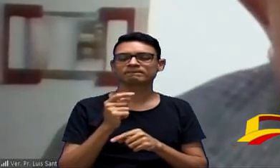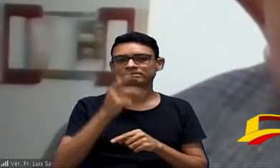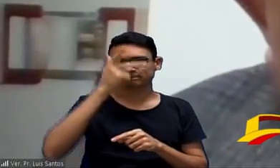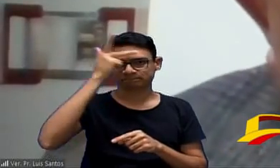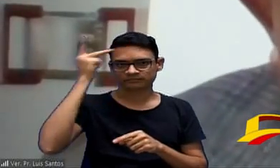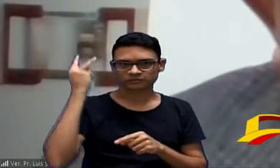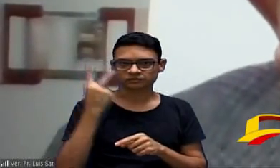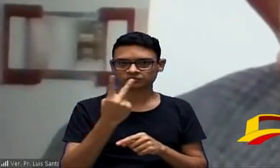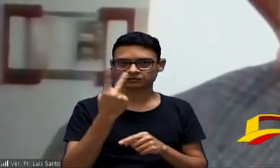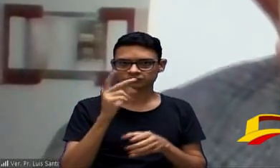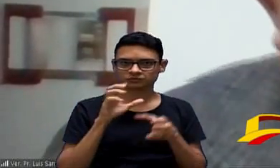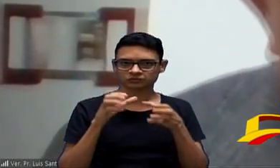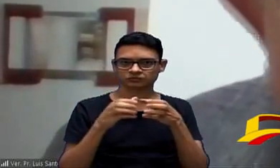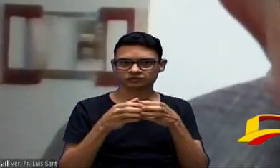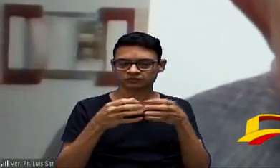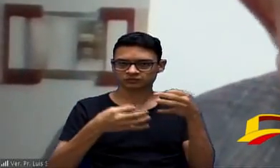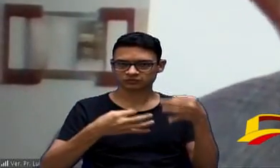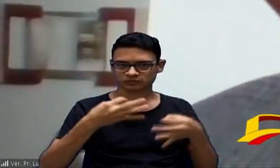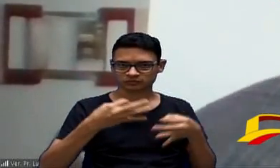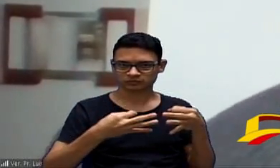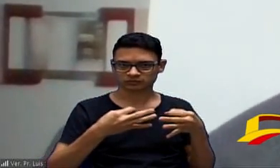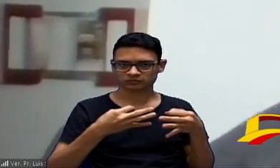Comissão de Justiça optaram por um